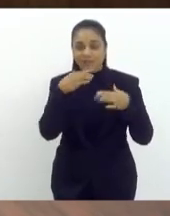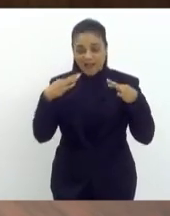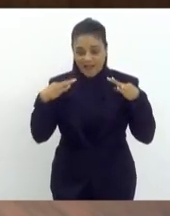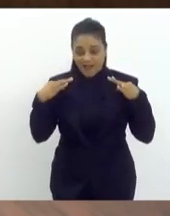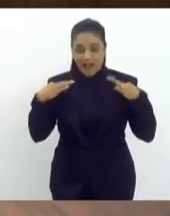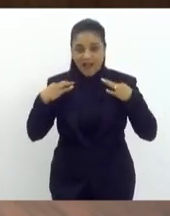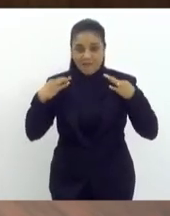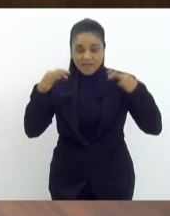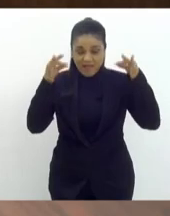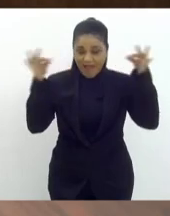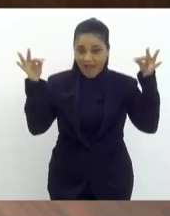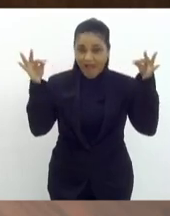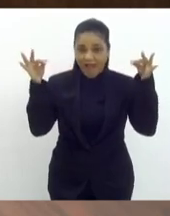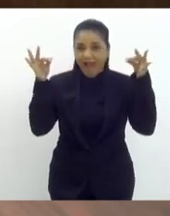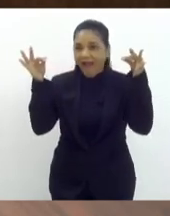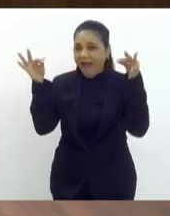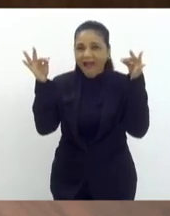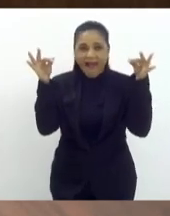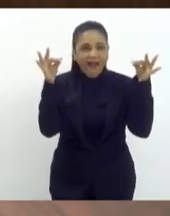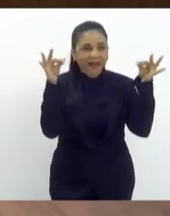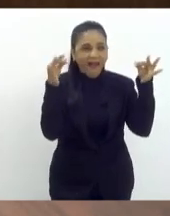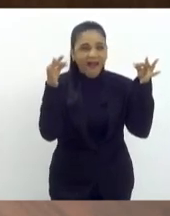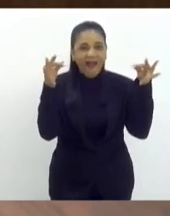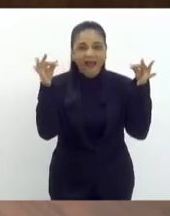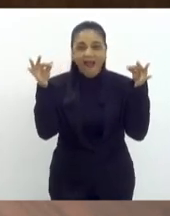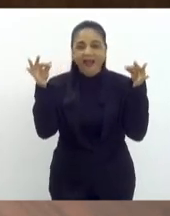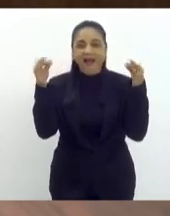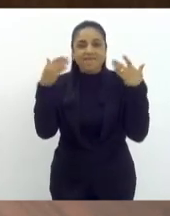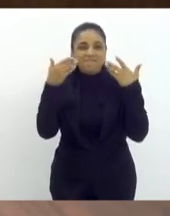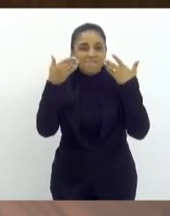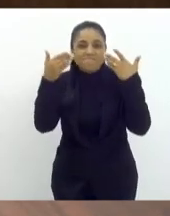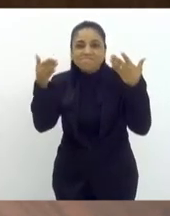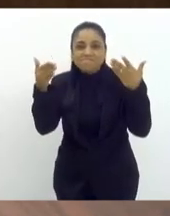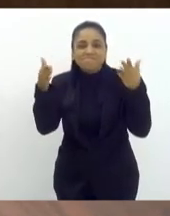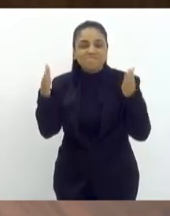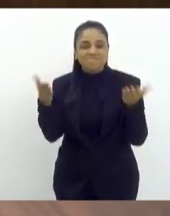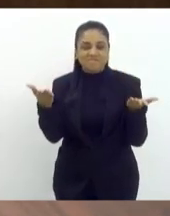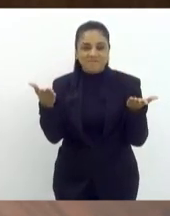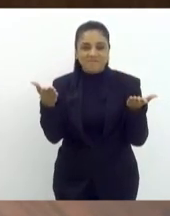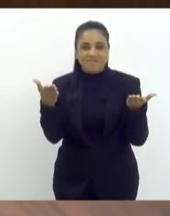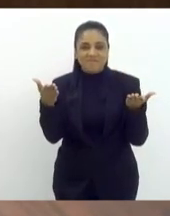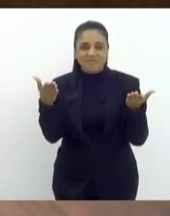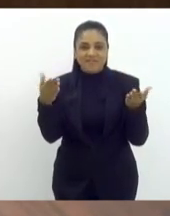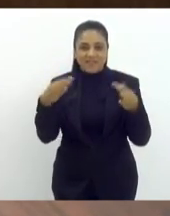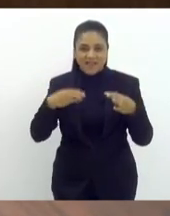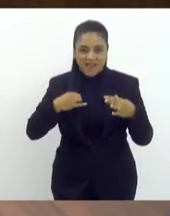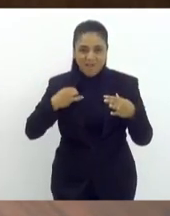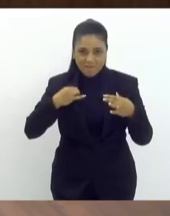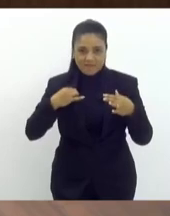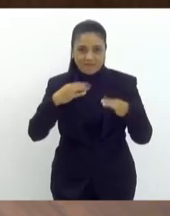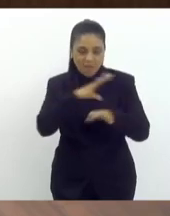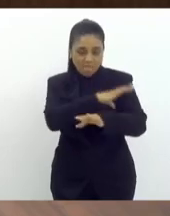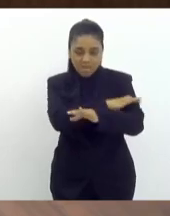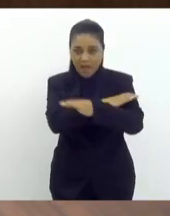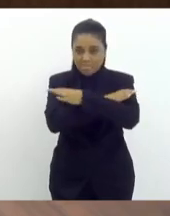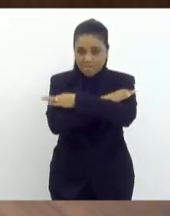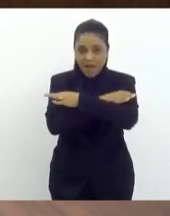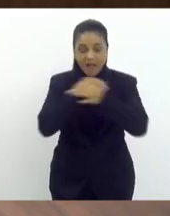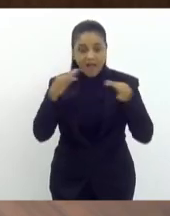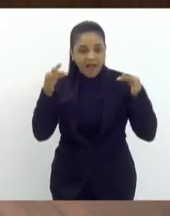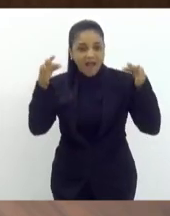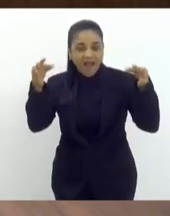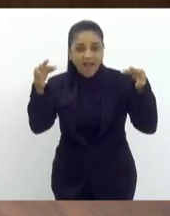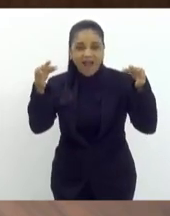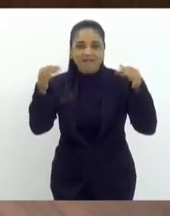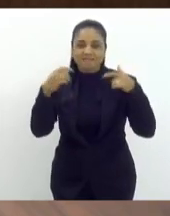de se colocar também aberto à disposição no sentido de também usar a voz que ele